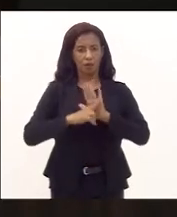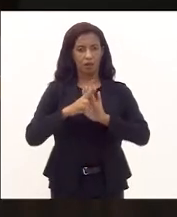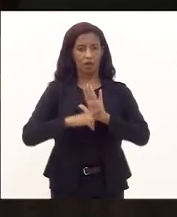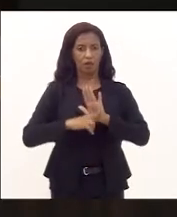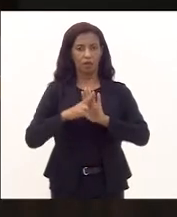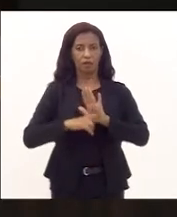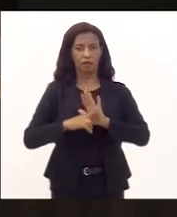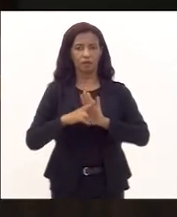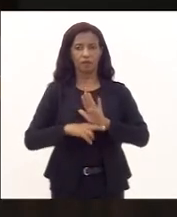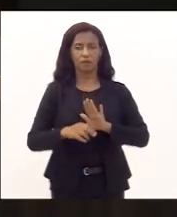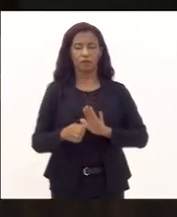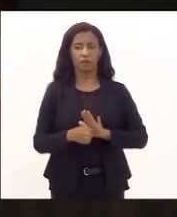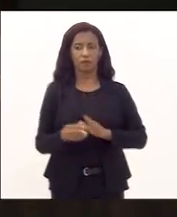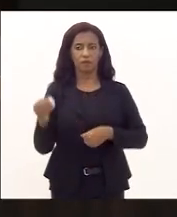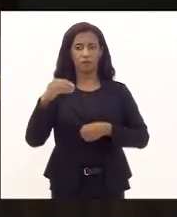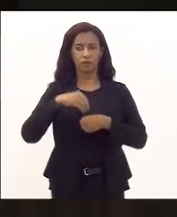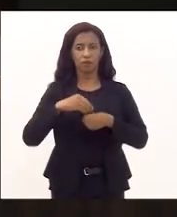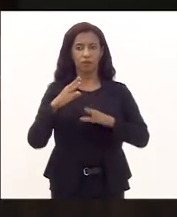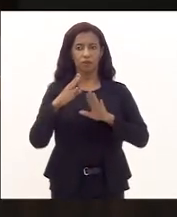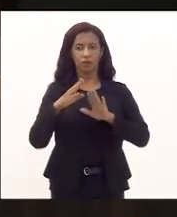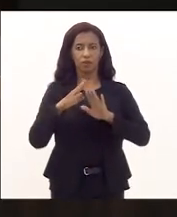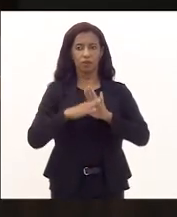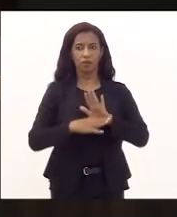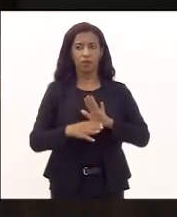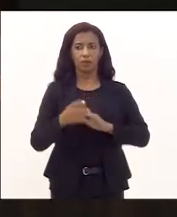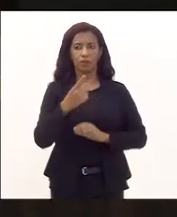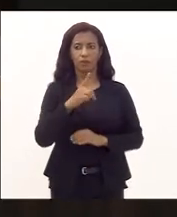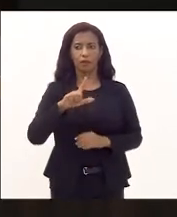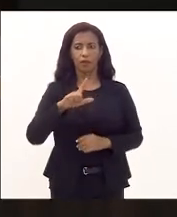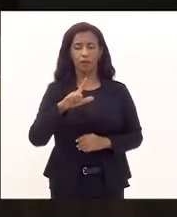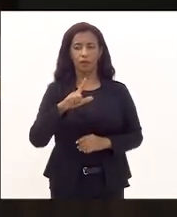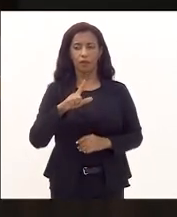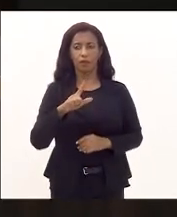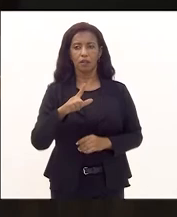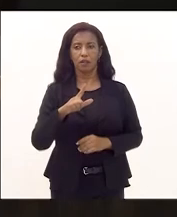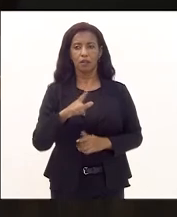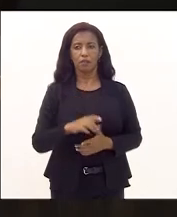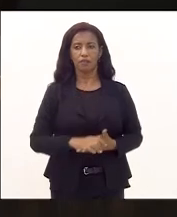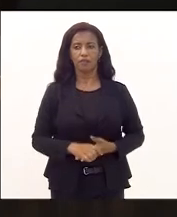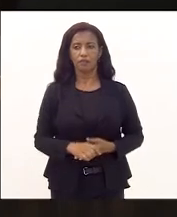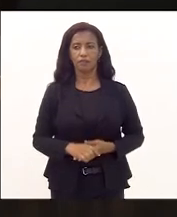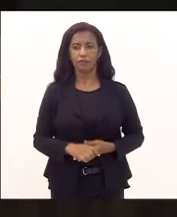requerimento para inclusão na ordem do dia, projeto número...